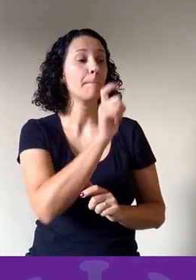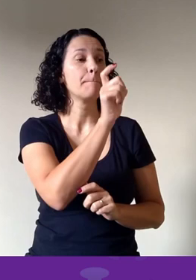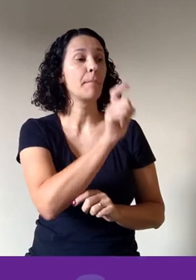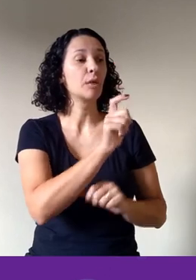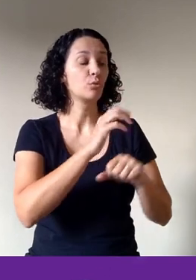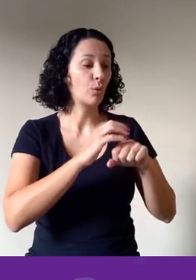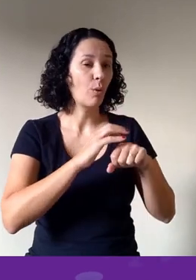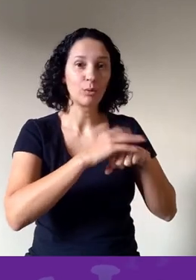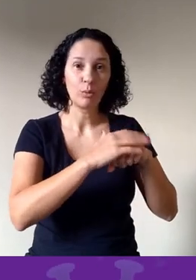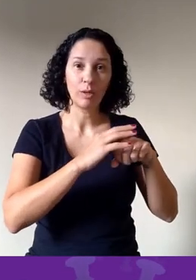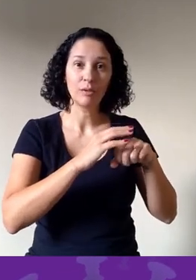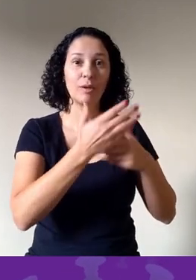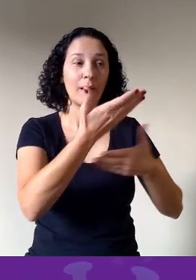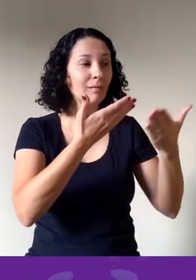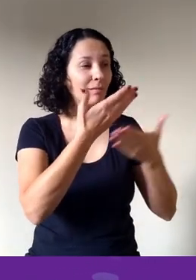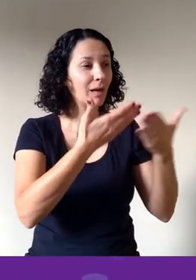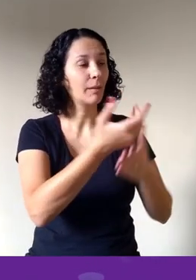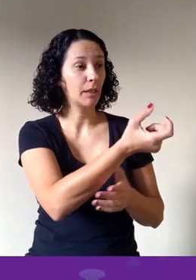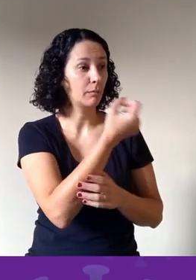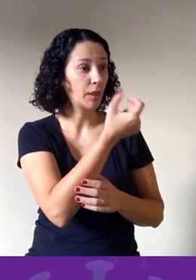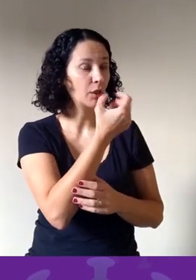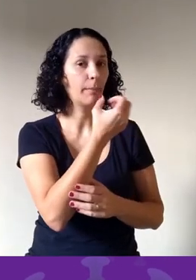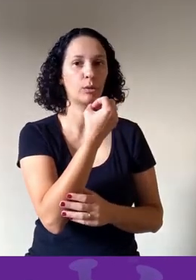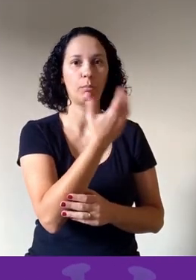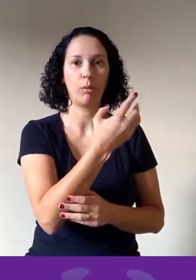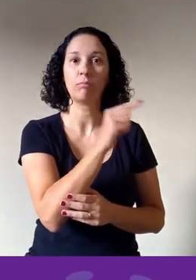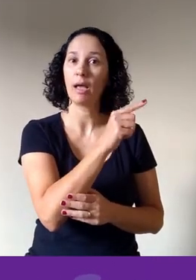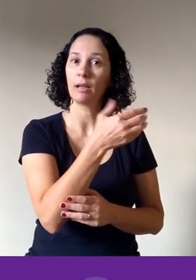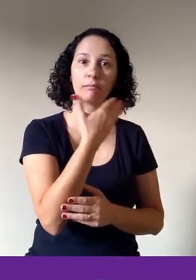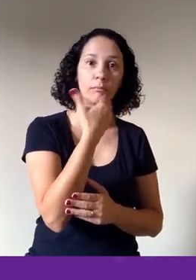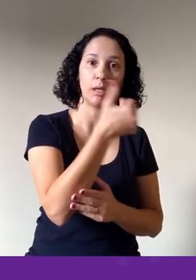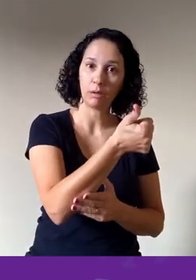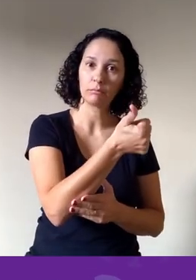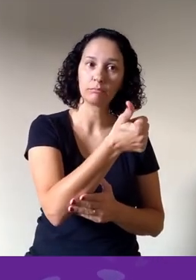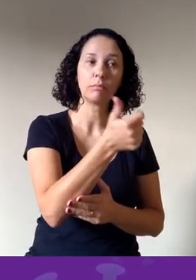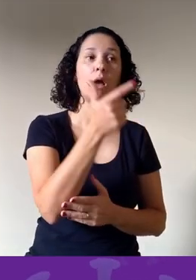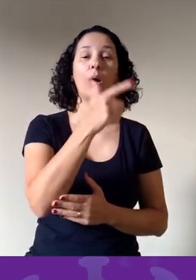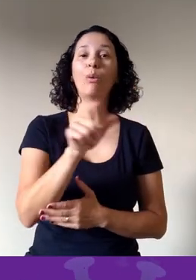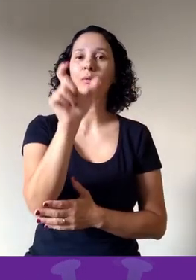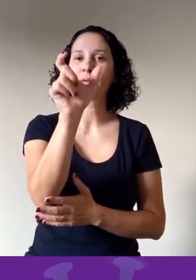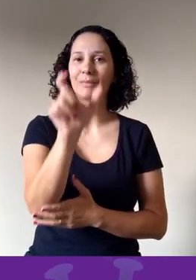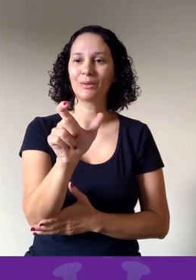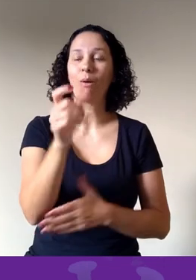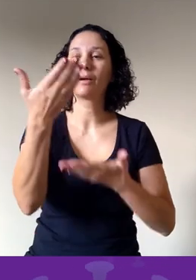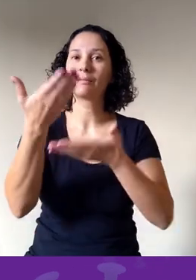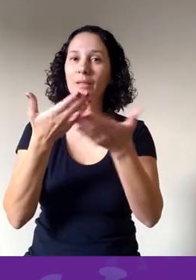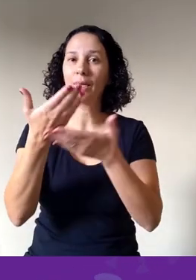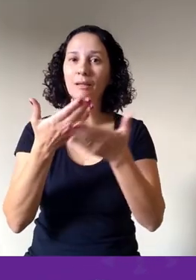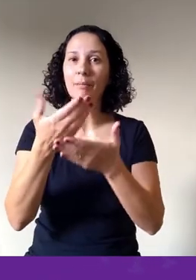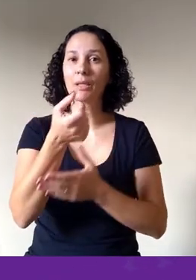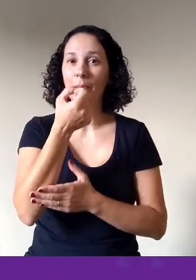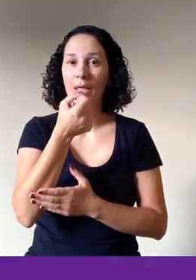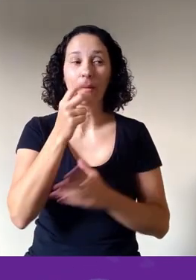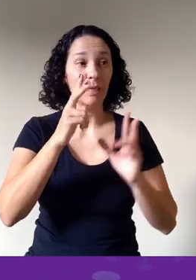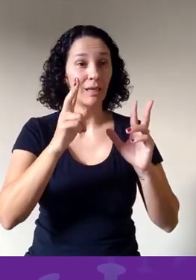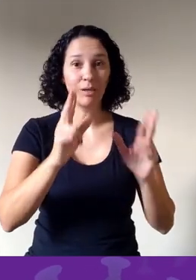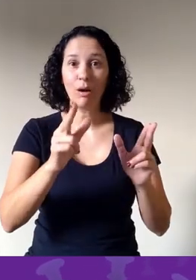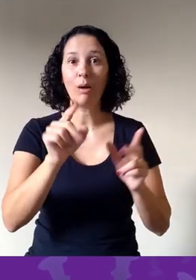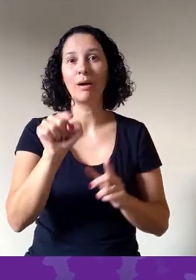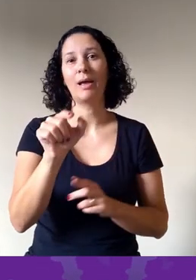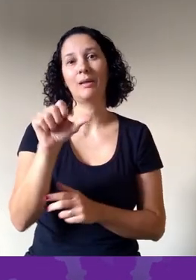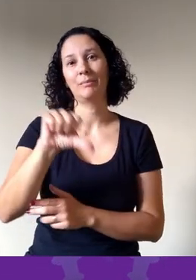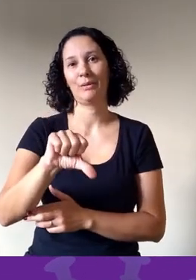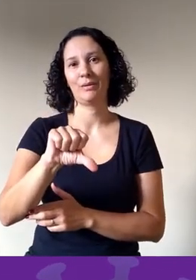medicamento diferente né a depender do problema de base que a pessoa tem então nós partimos do